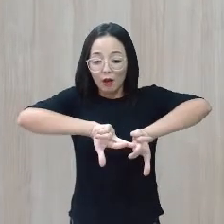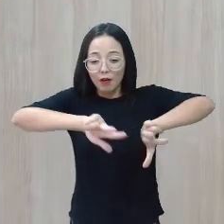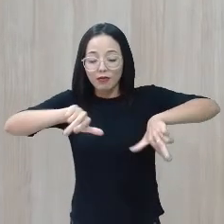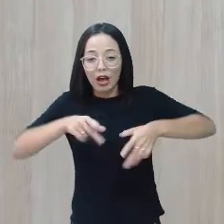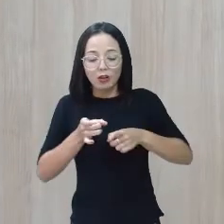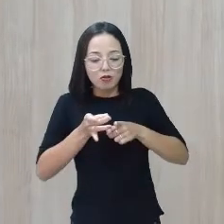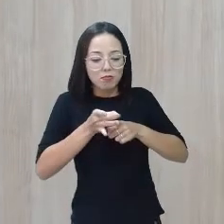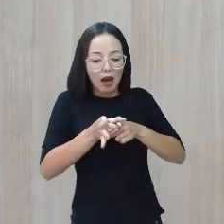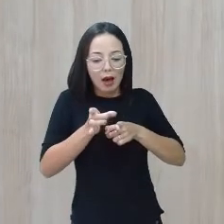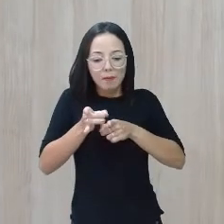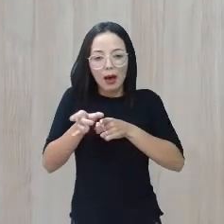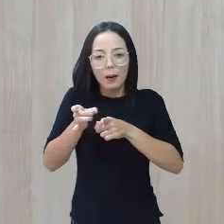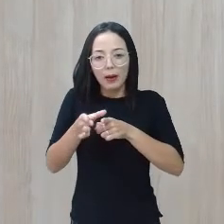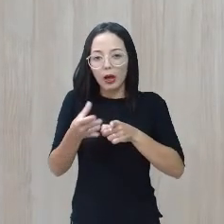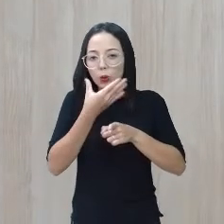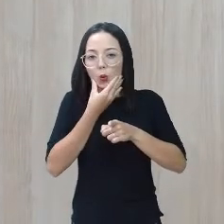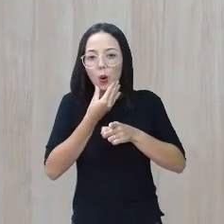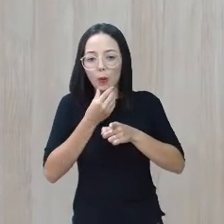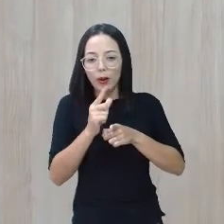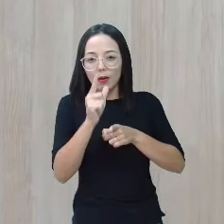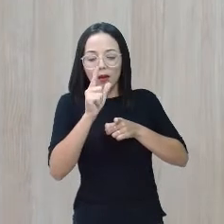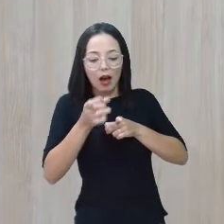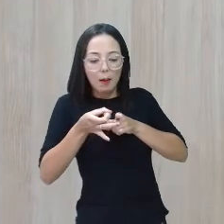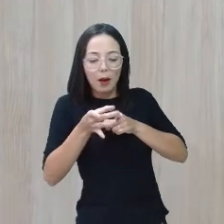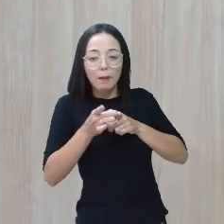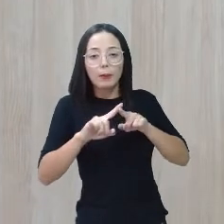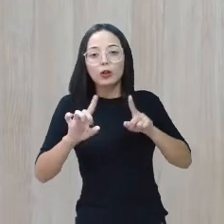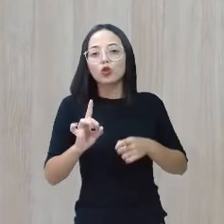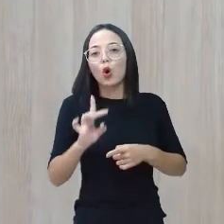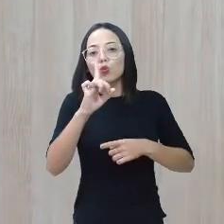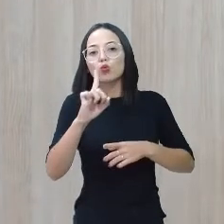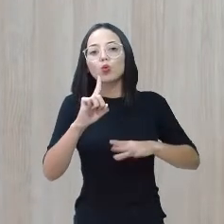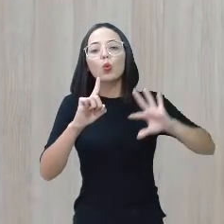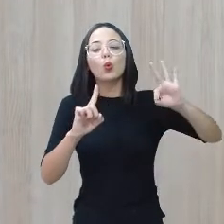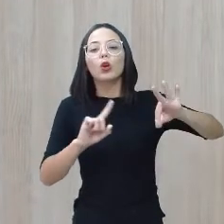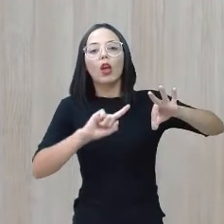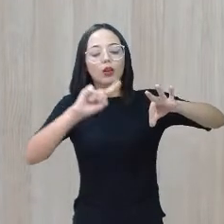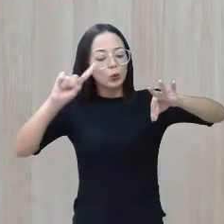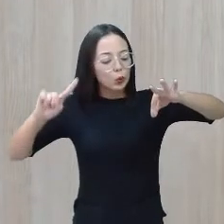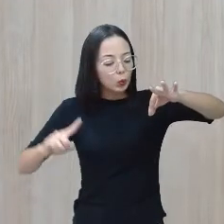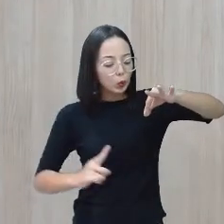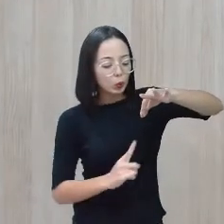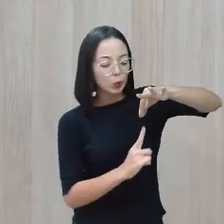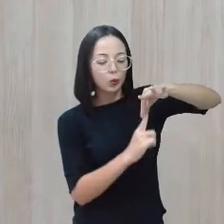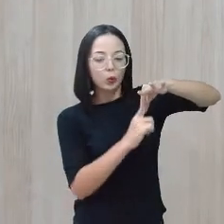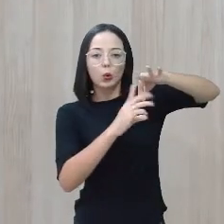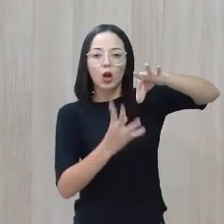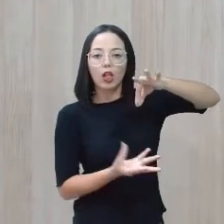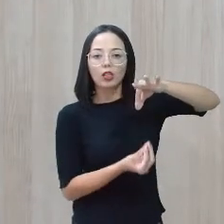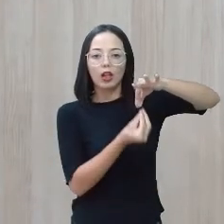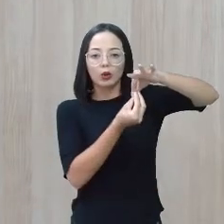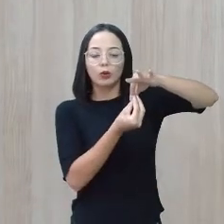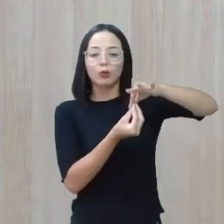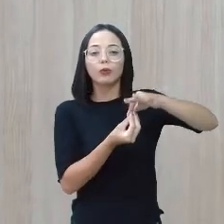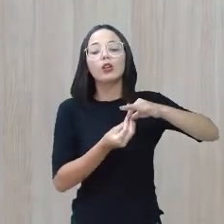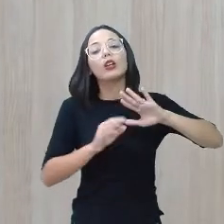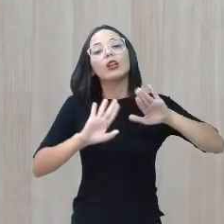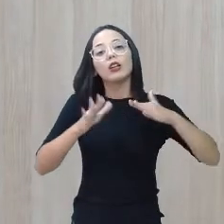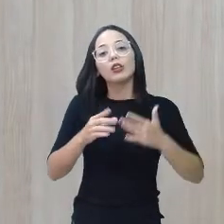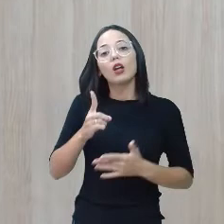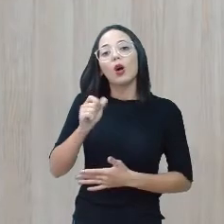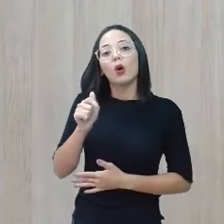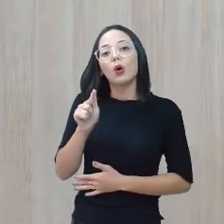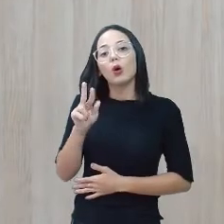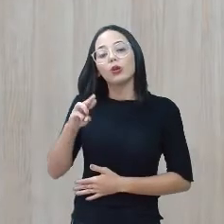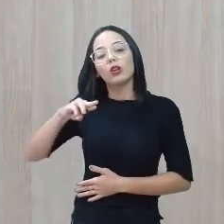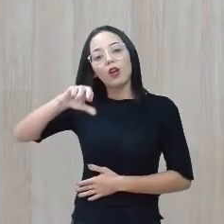são lançados para atingir o óvulo e só um que vai penetrar e vai ocorrer a fecundação. Então o